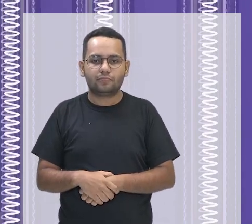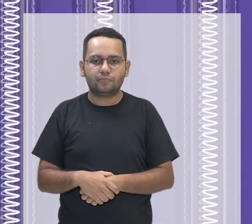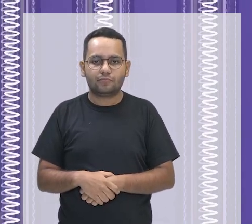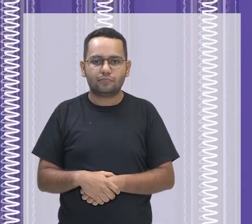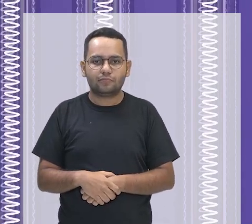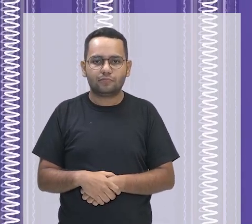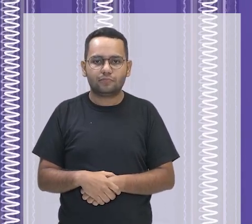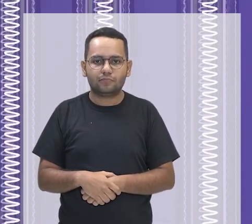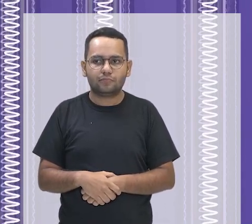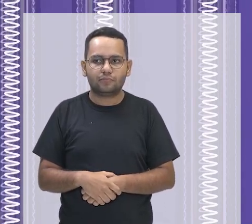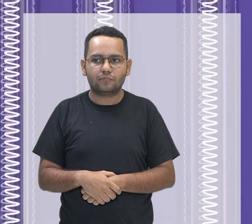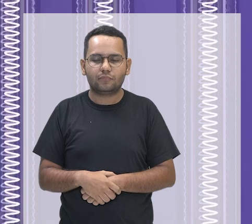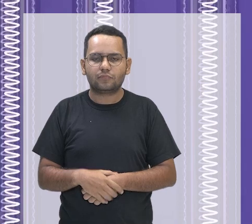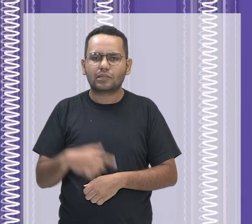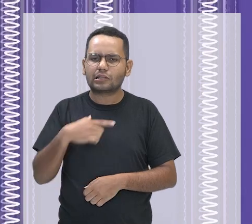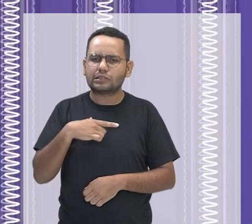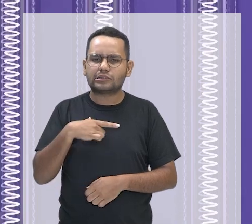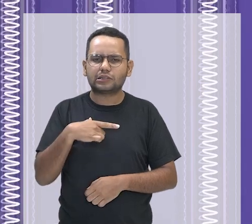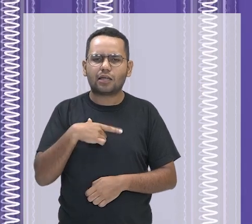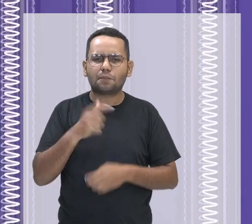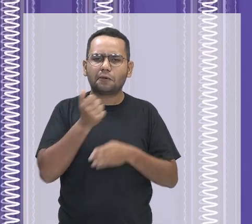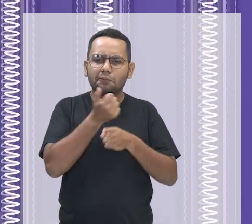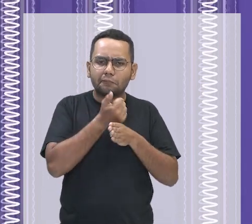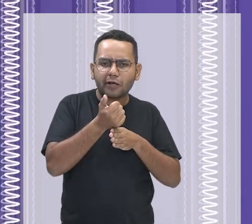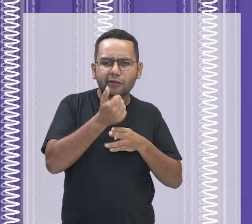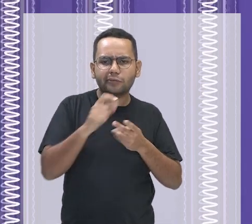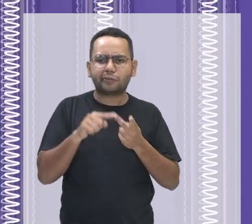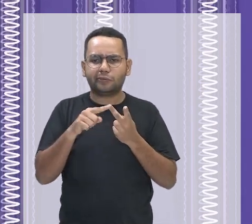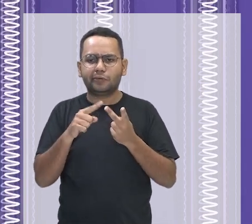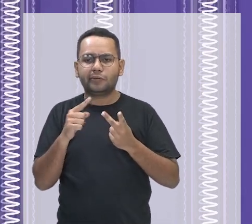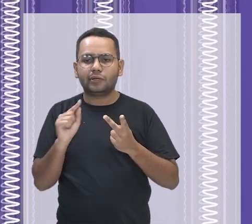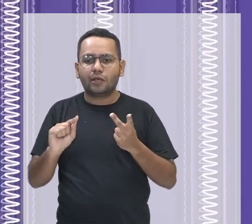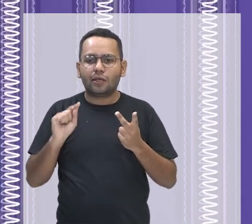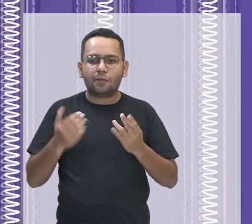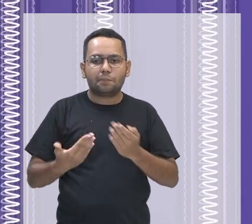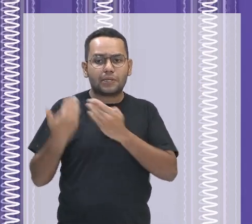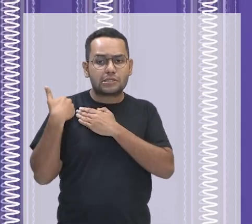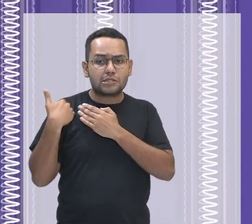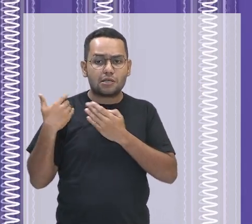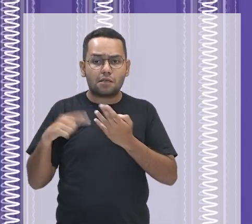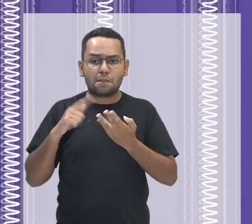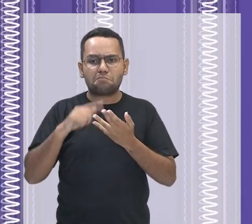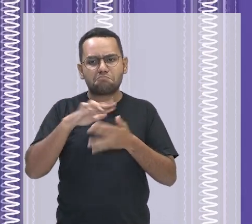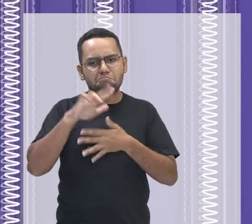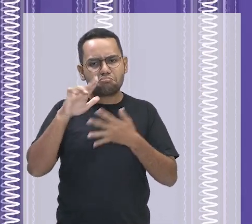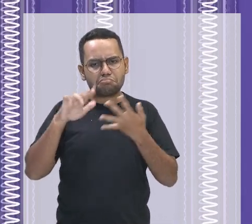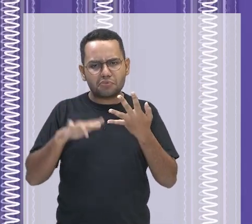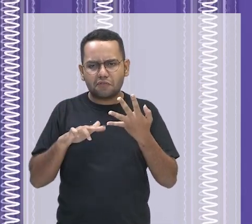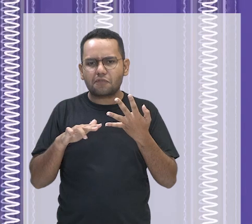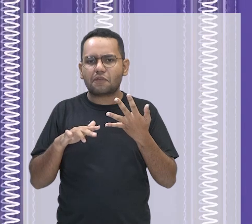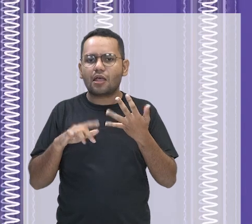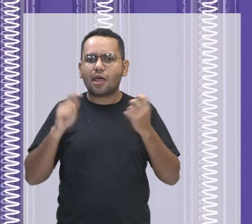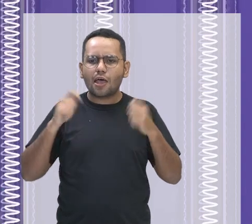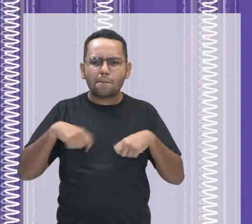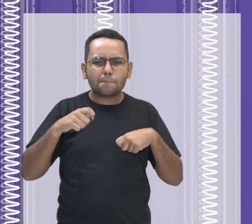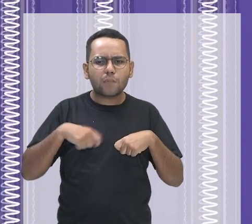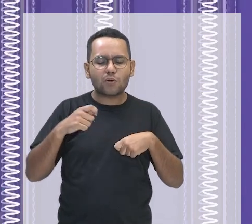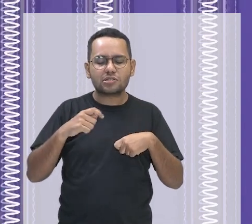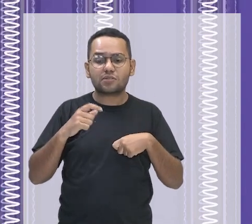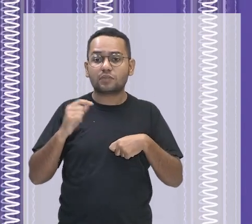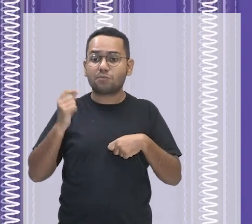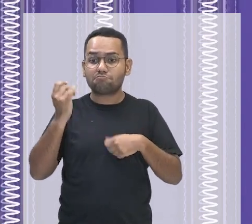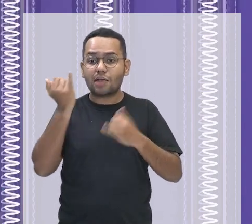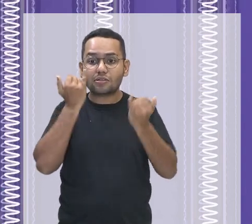essa moral, esses valores, essa ética, ela vai chegando até os nossos ouvidos, ela vai